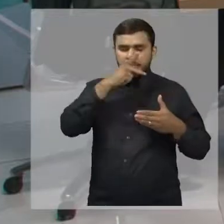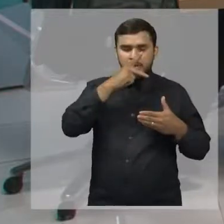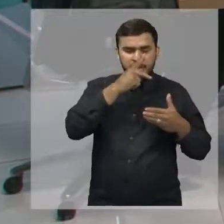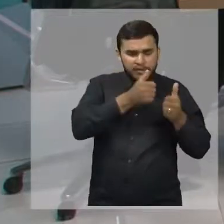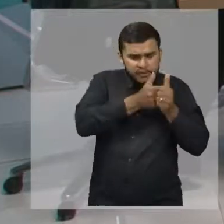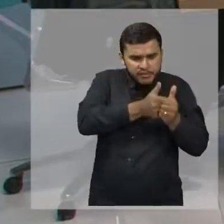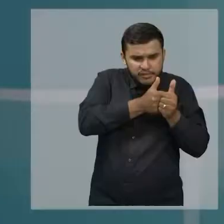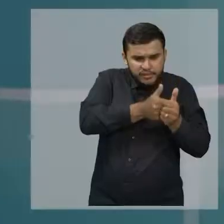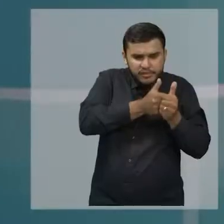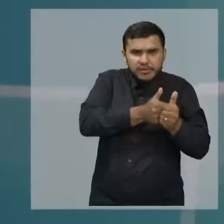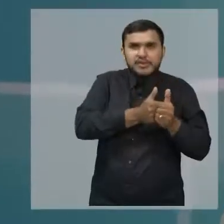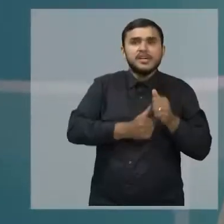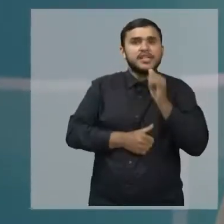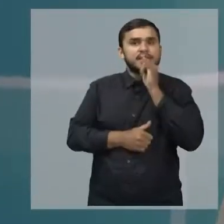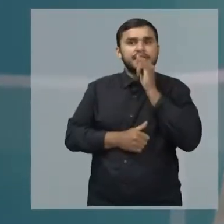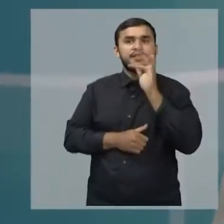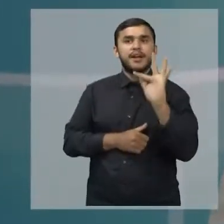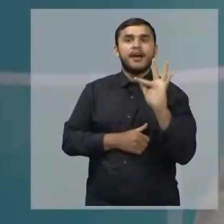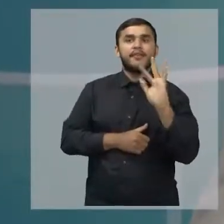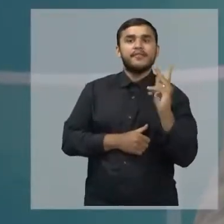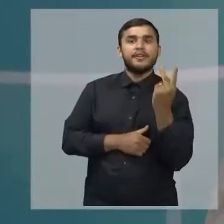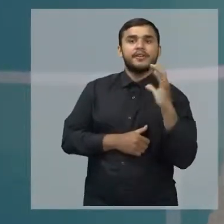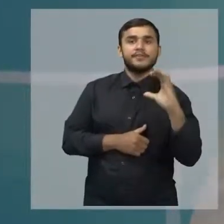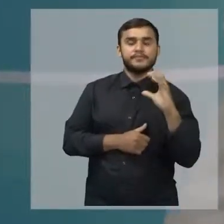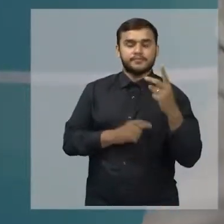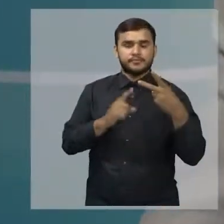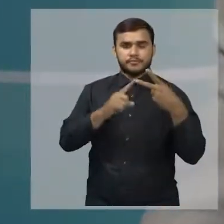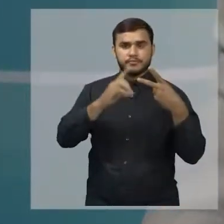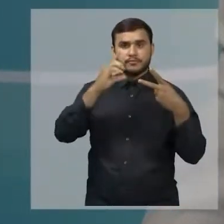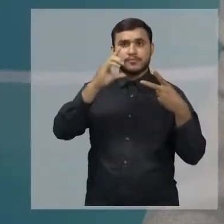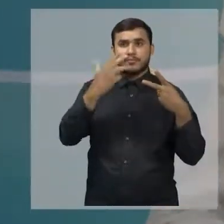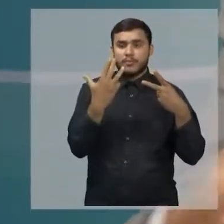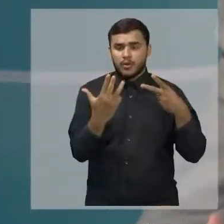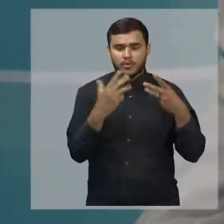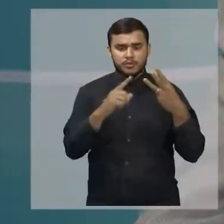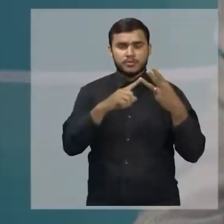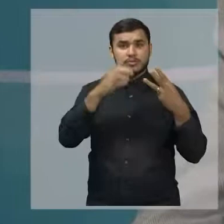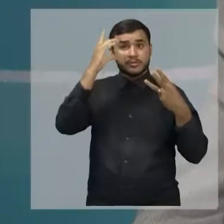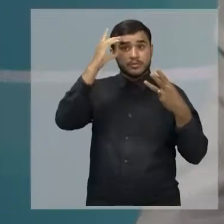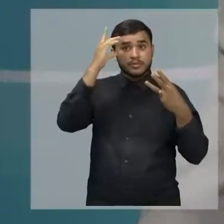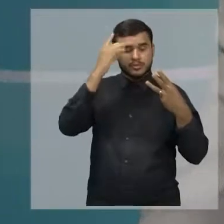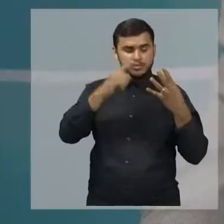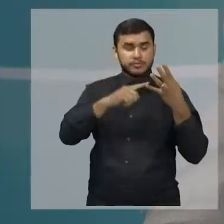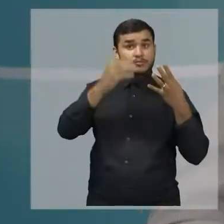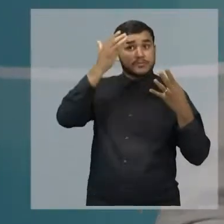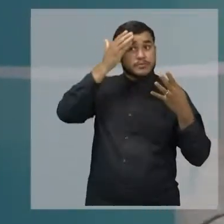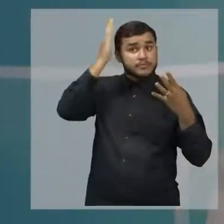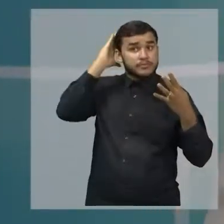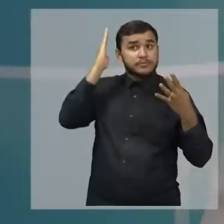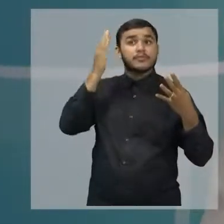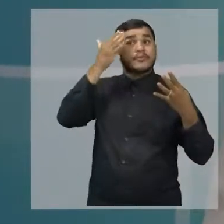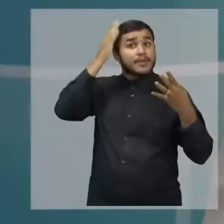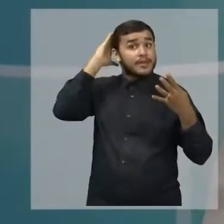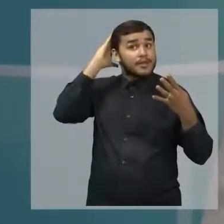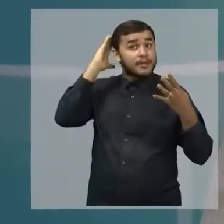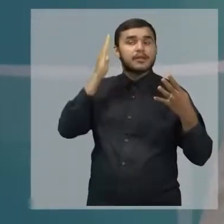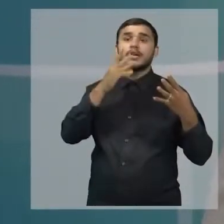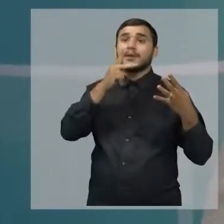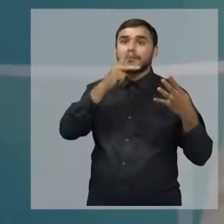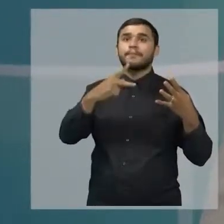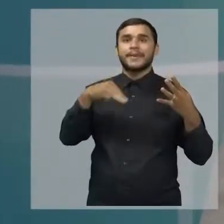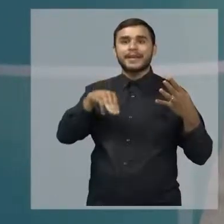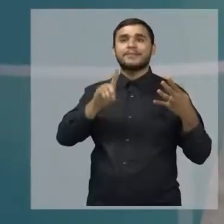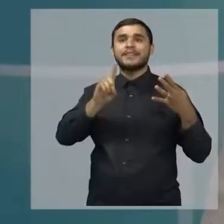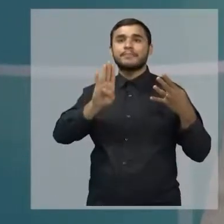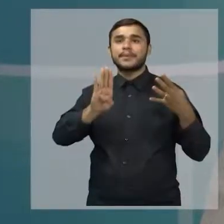orgânica com o partido. Se você pegar Fernando Henrique, Lula, Dilma, eles tinham uma relação orgânica. Temer também, com o PMDB. O presidente